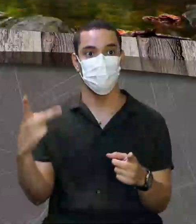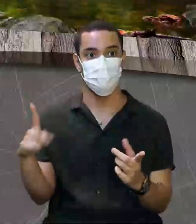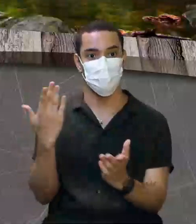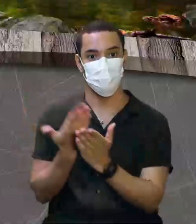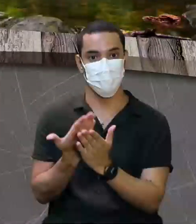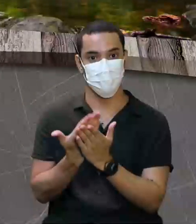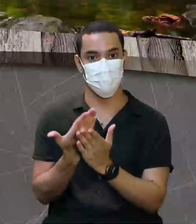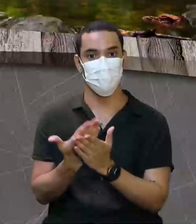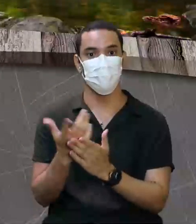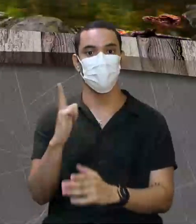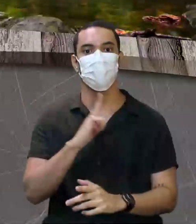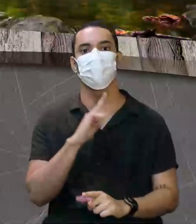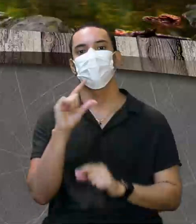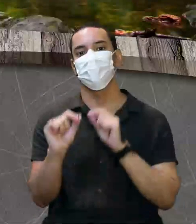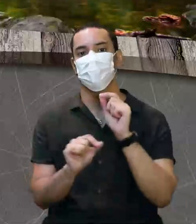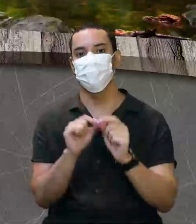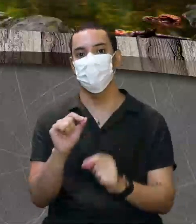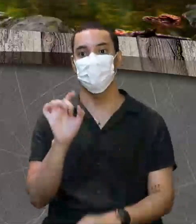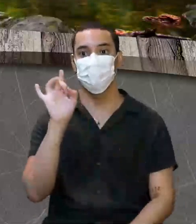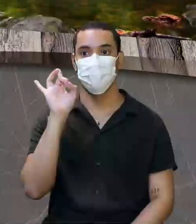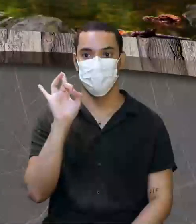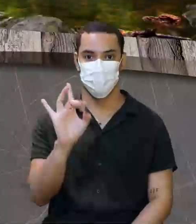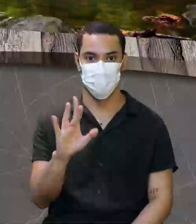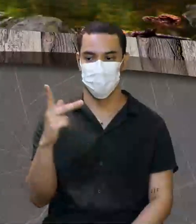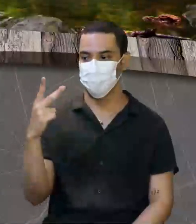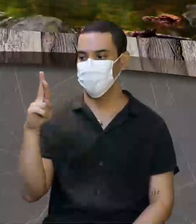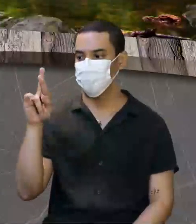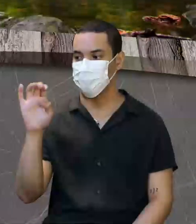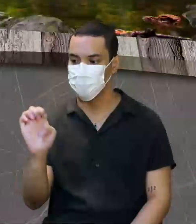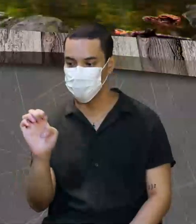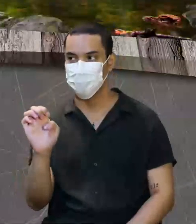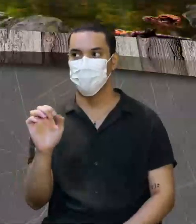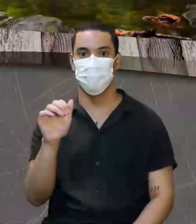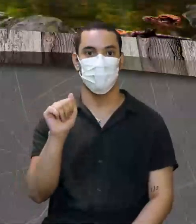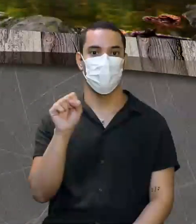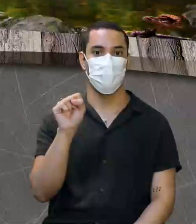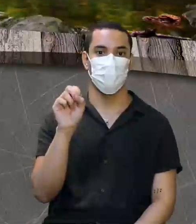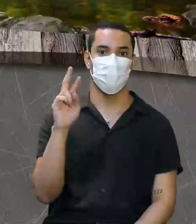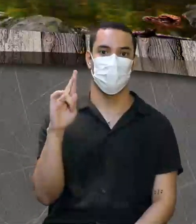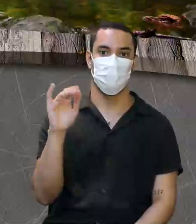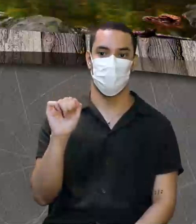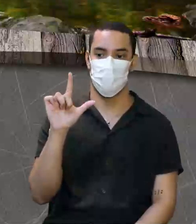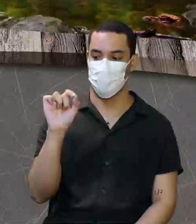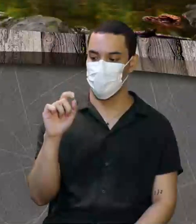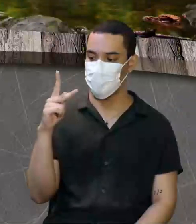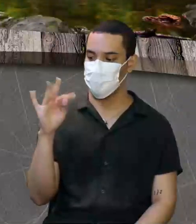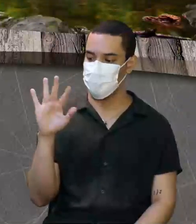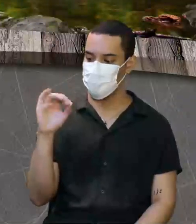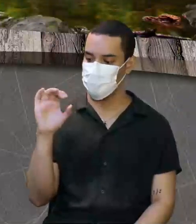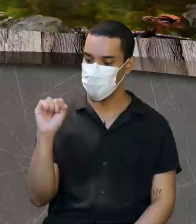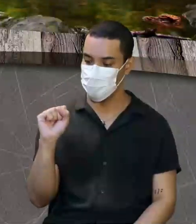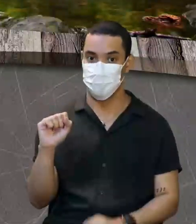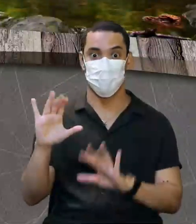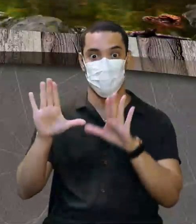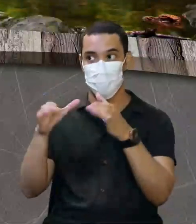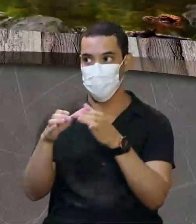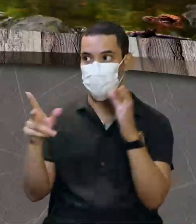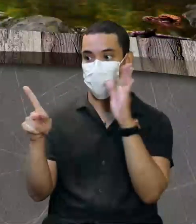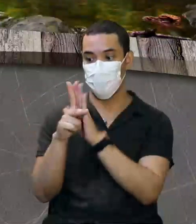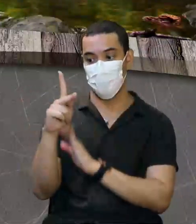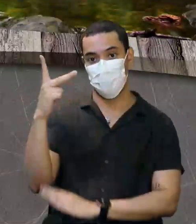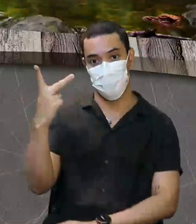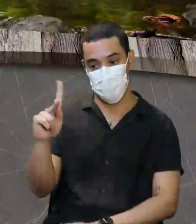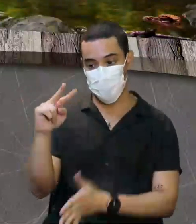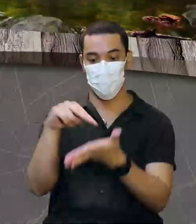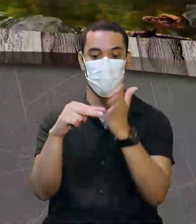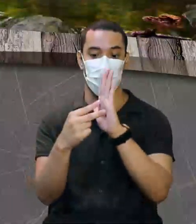gente ficou apenas com os pré e os australopitecos. E nesse grupo dos australopitecos,